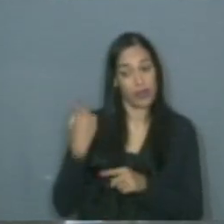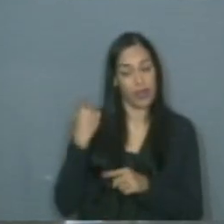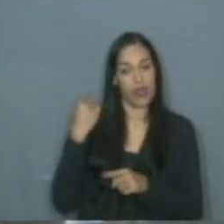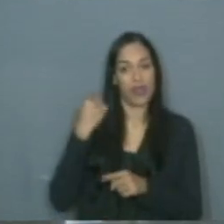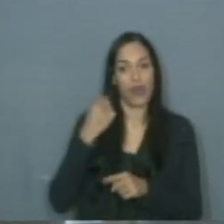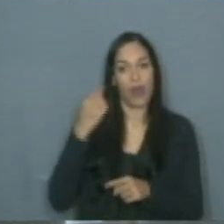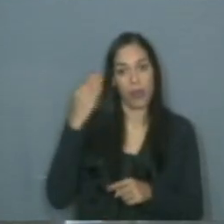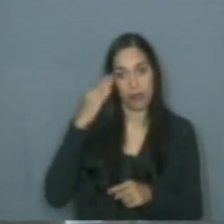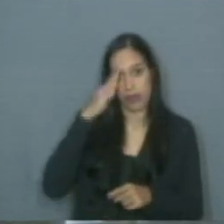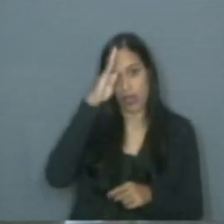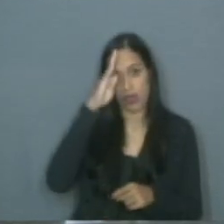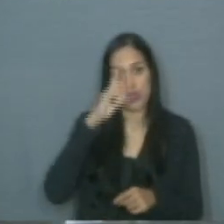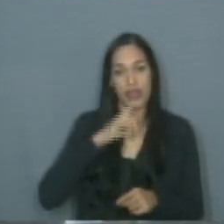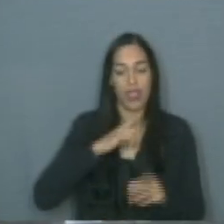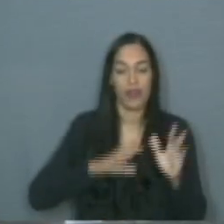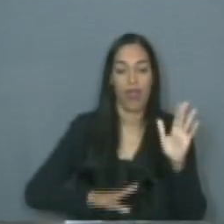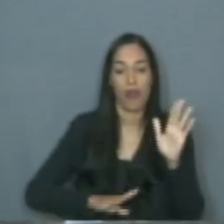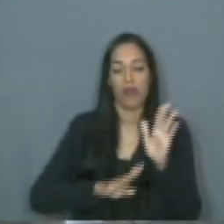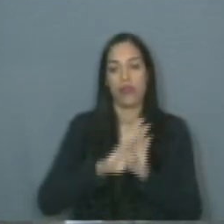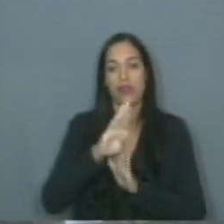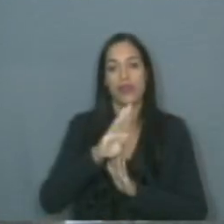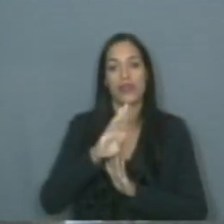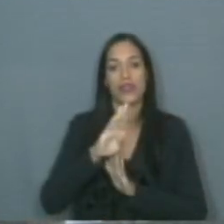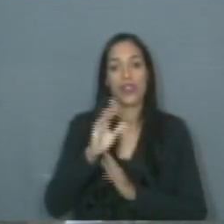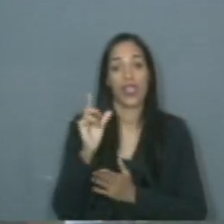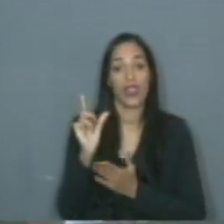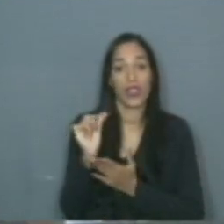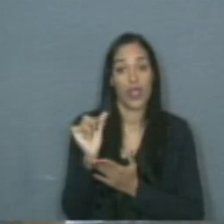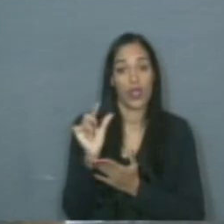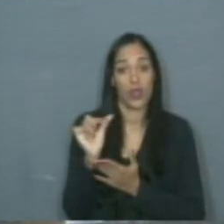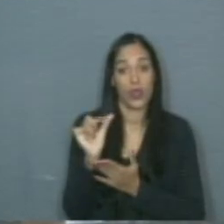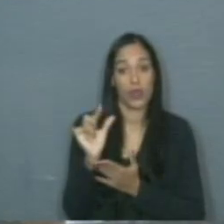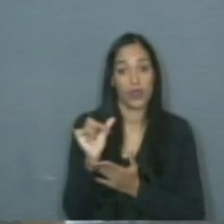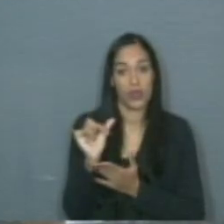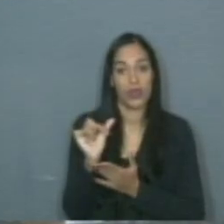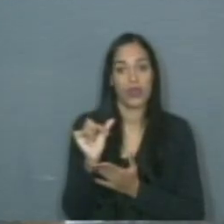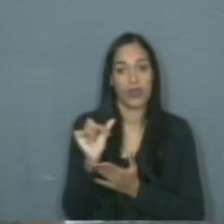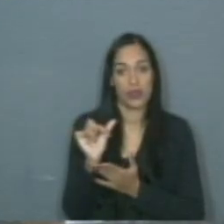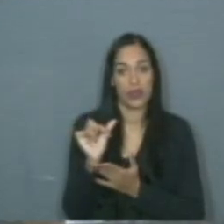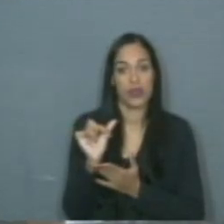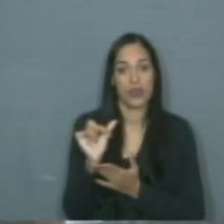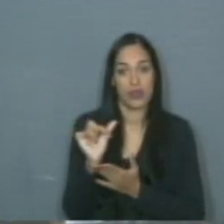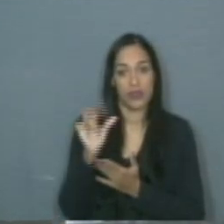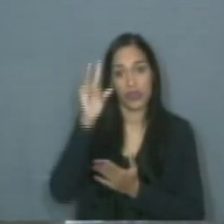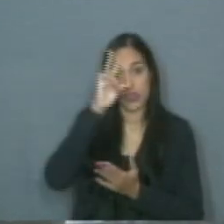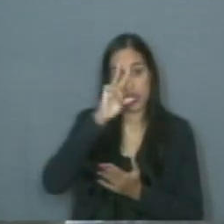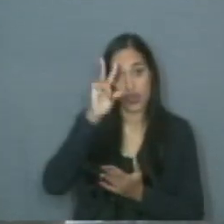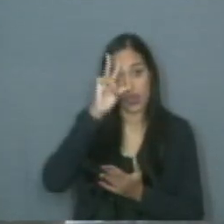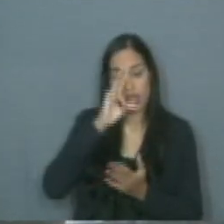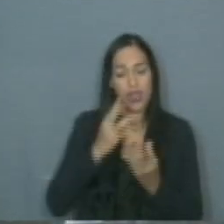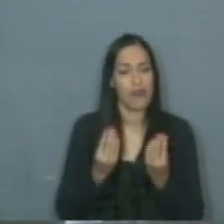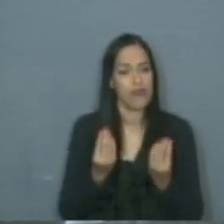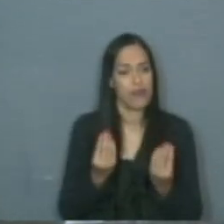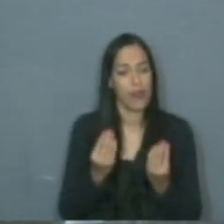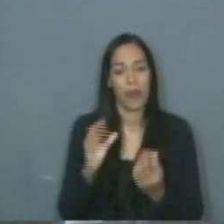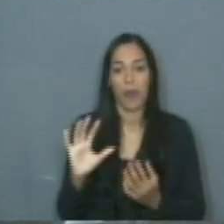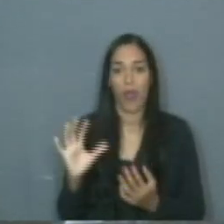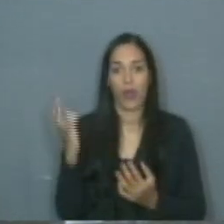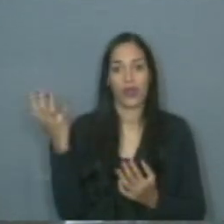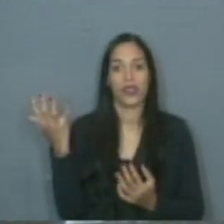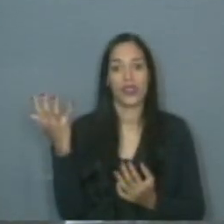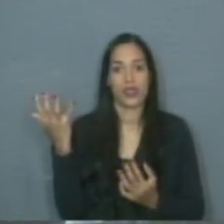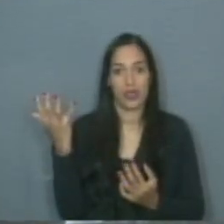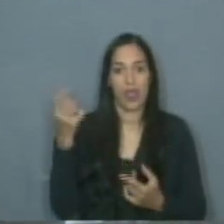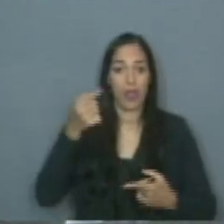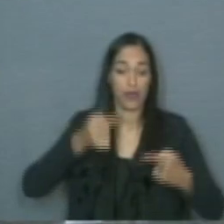Bolsonaro tiveram recordes de lucro históricos. Caramba, mas como isso aconteceu? Deve ter sido